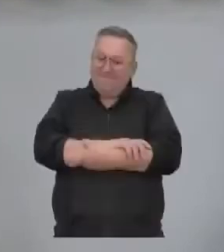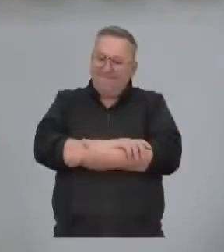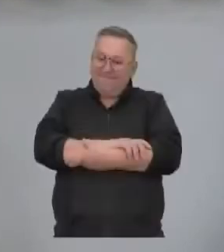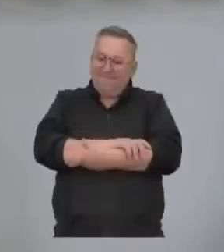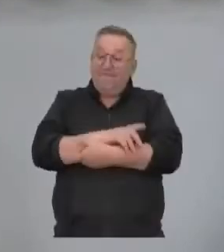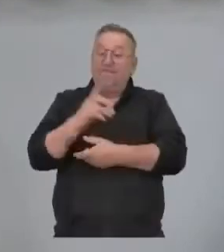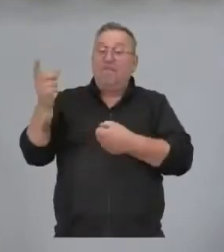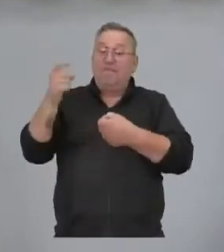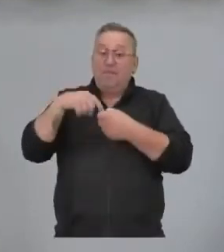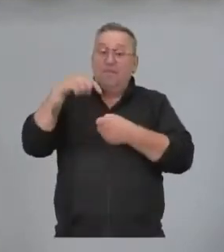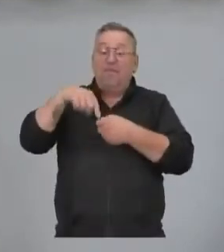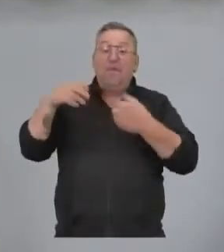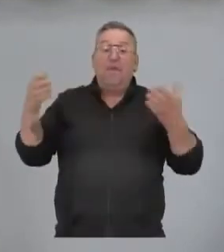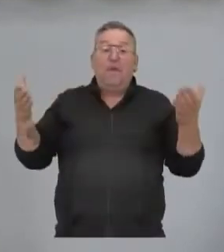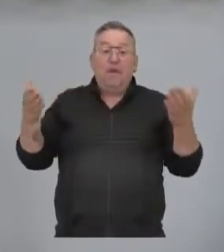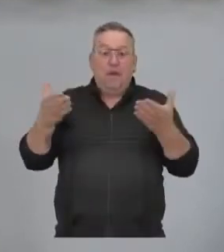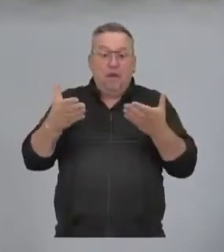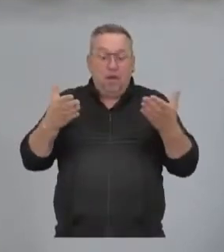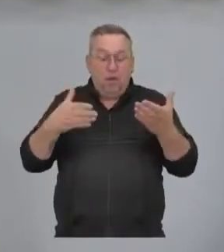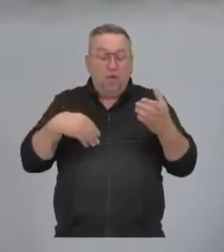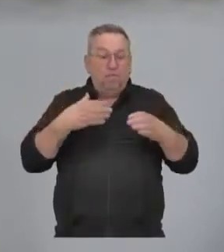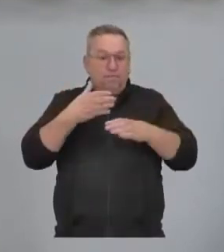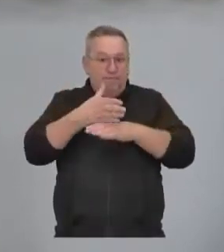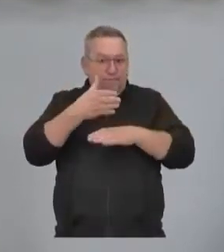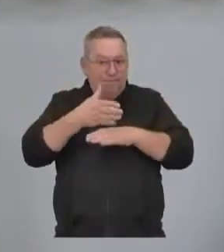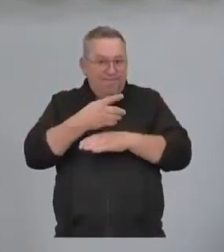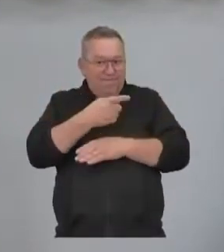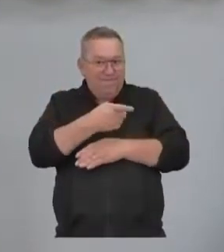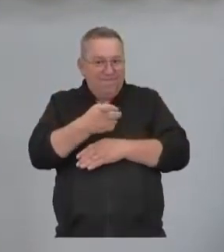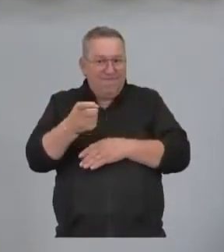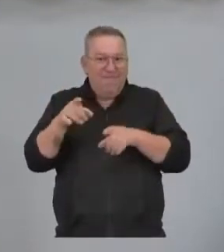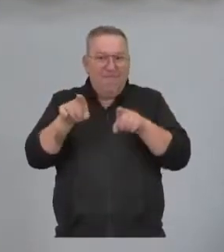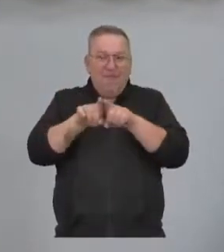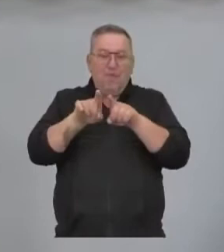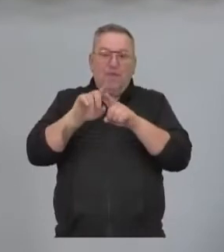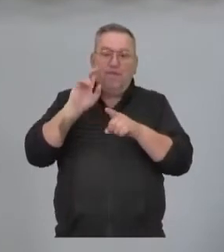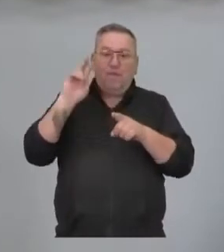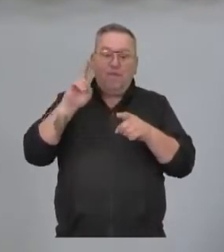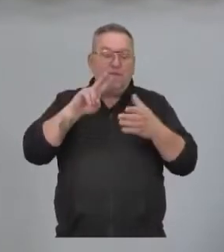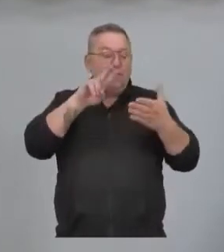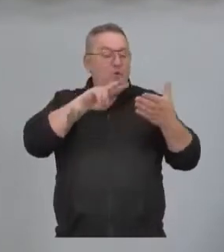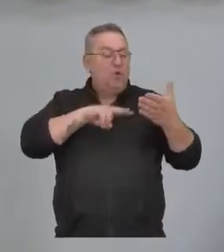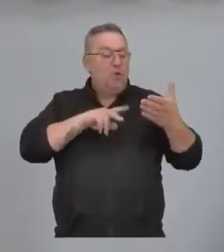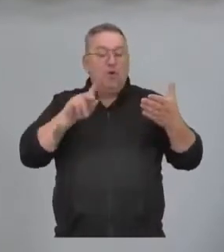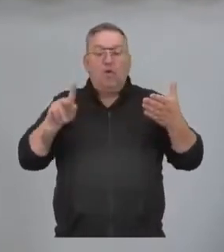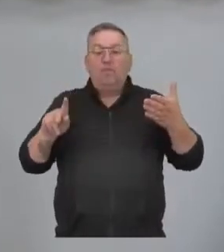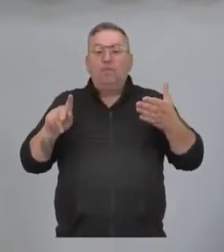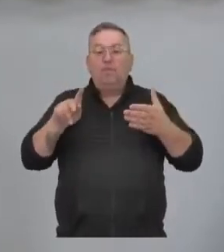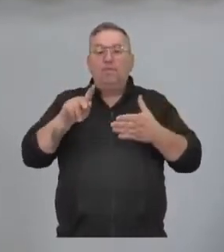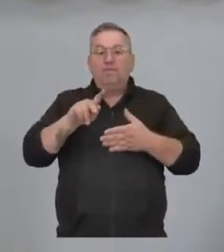Voltamos aqui agora com a interação de vocês. Vamos ver aqui a Pro